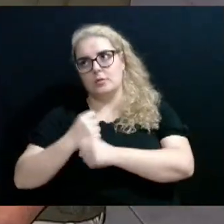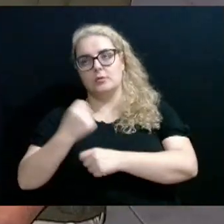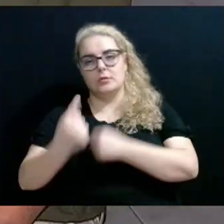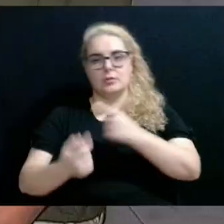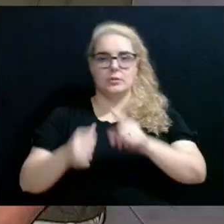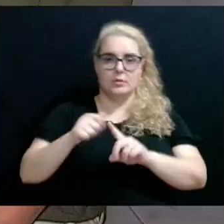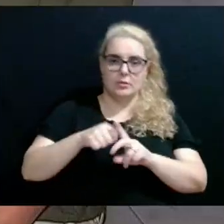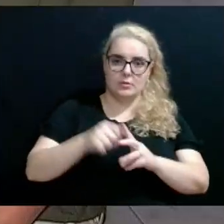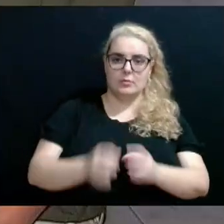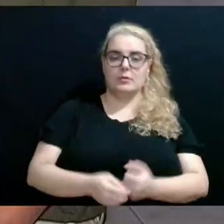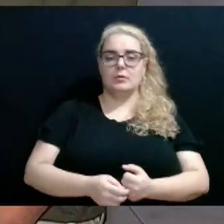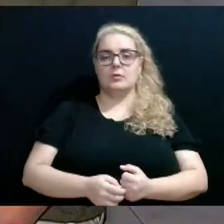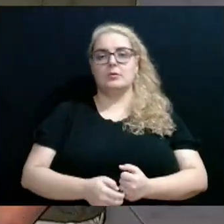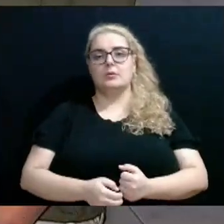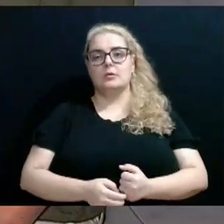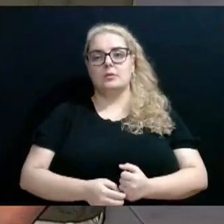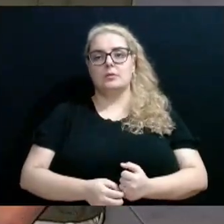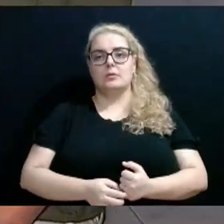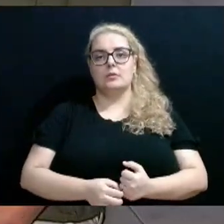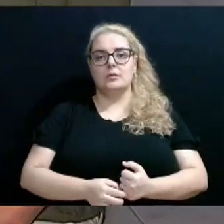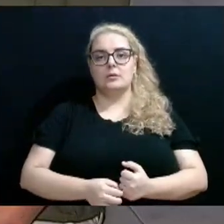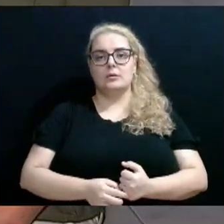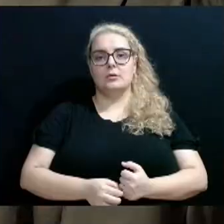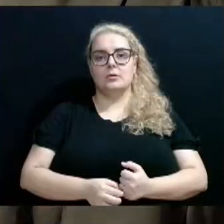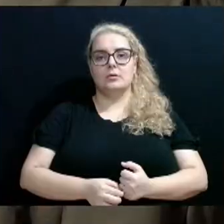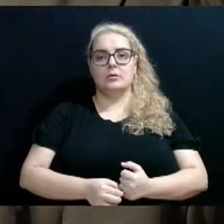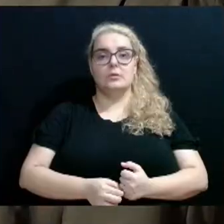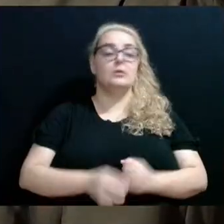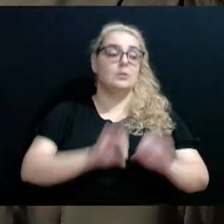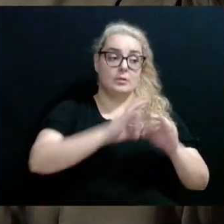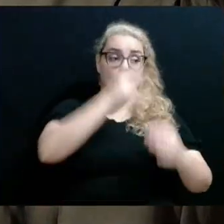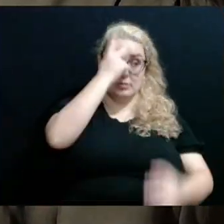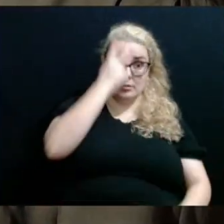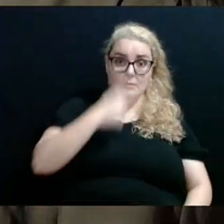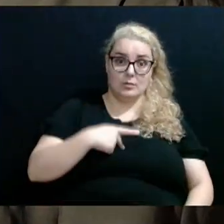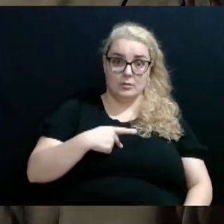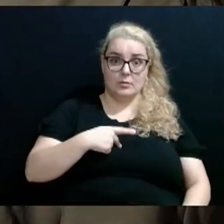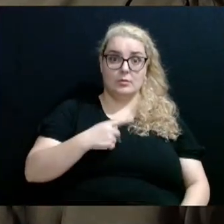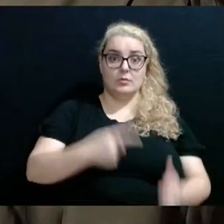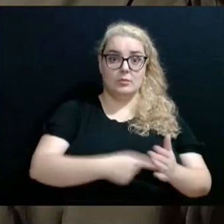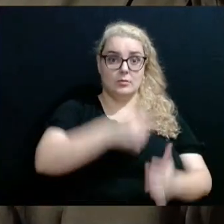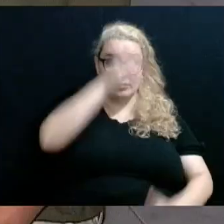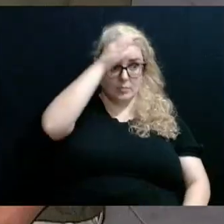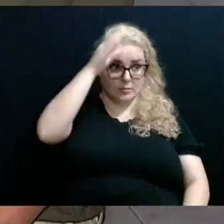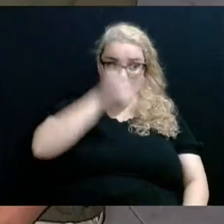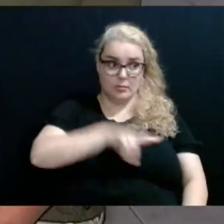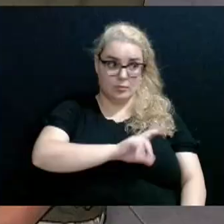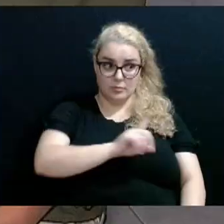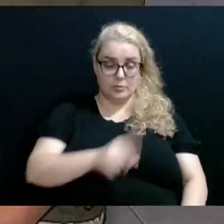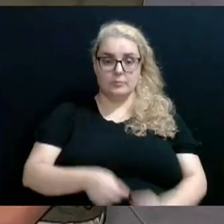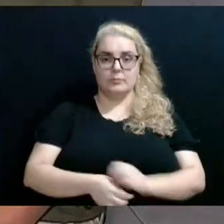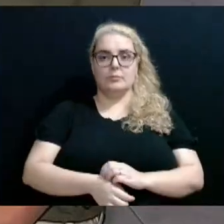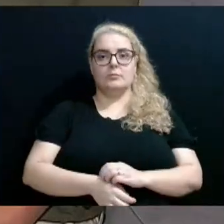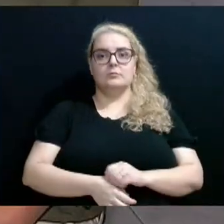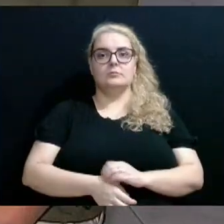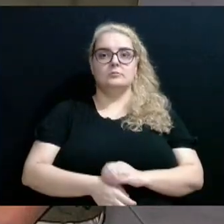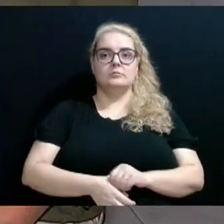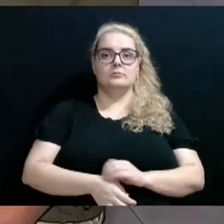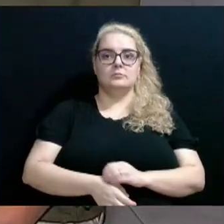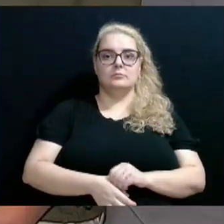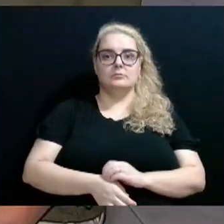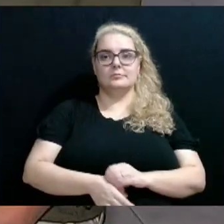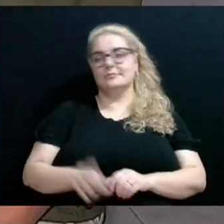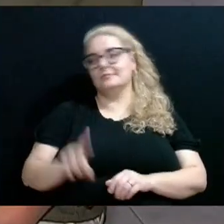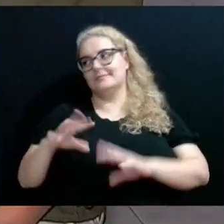1 ano, 1 aninho. E então, esses mesmos familiares e amigos foram seus primeiros clientes ou não? Não